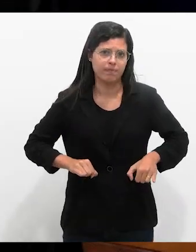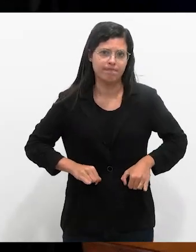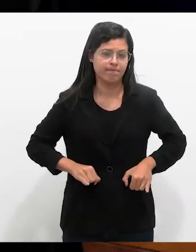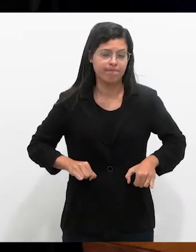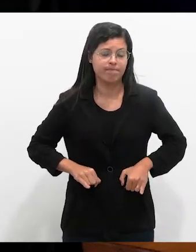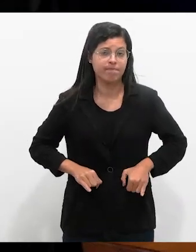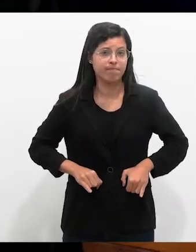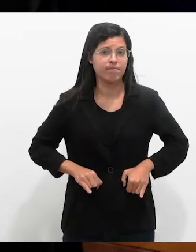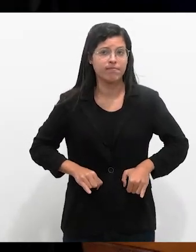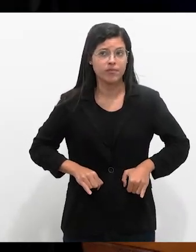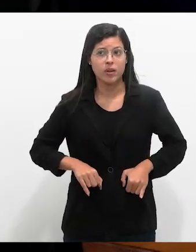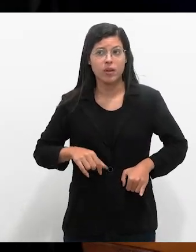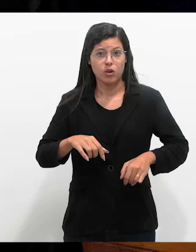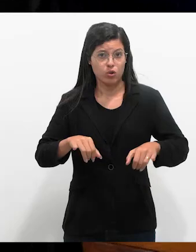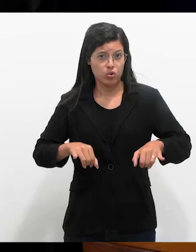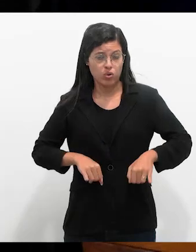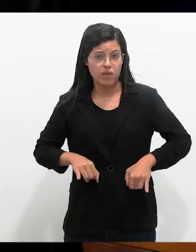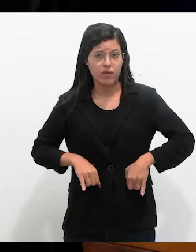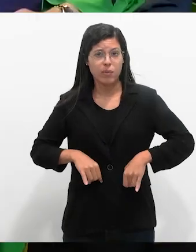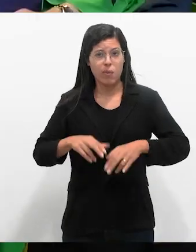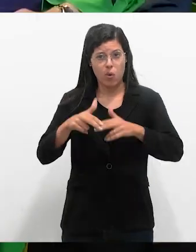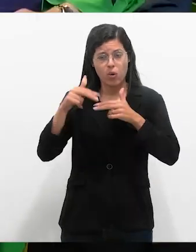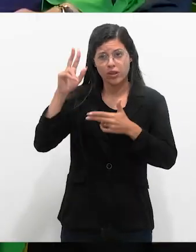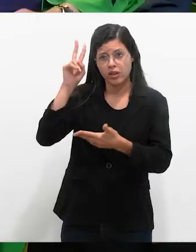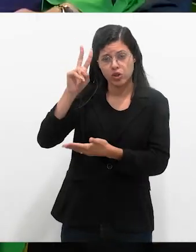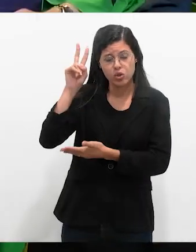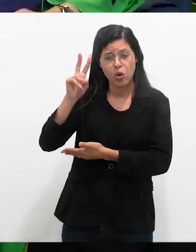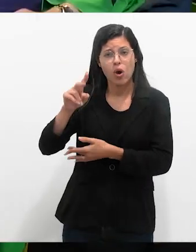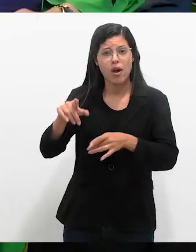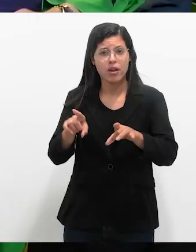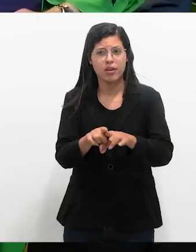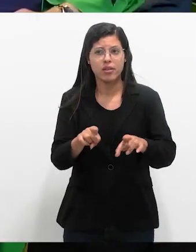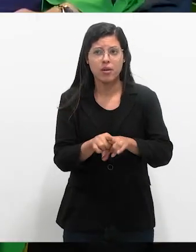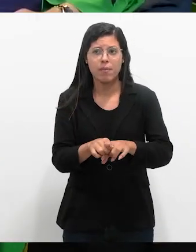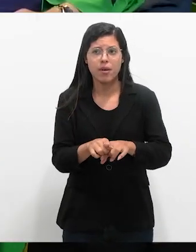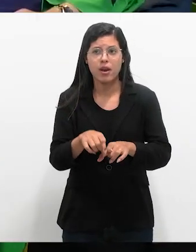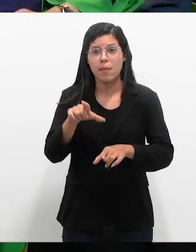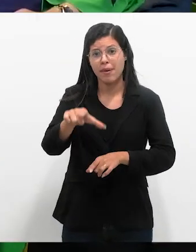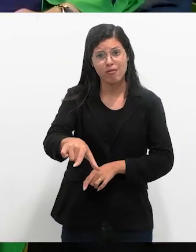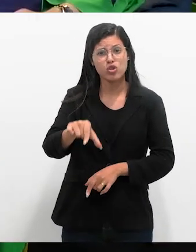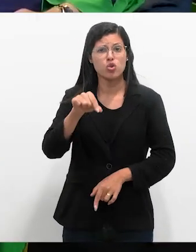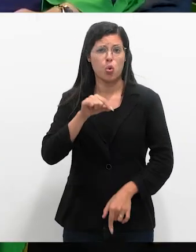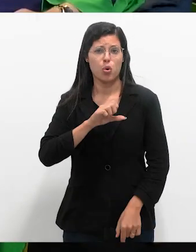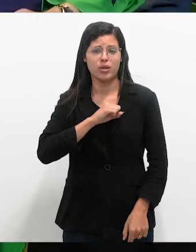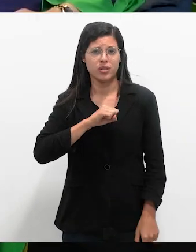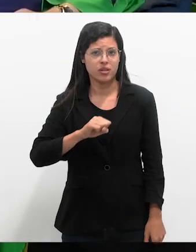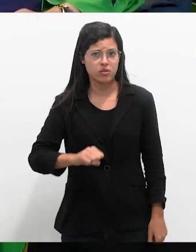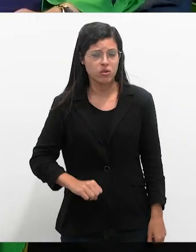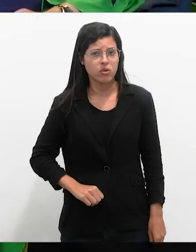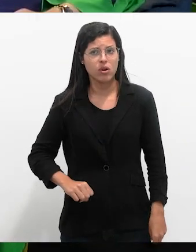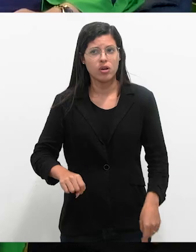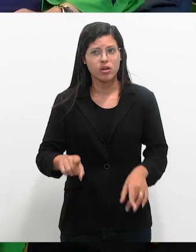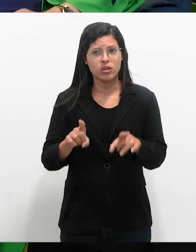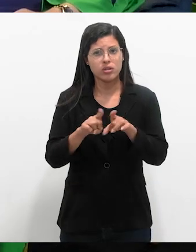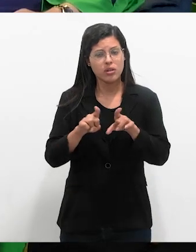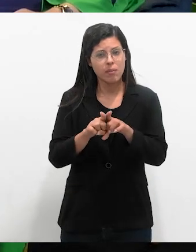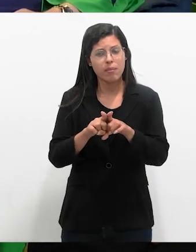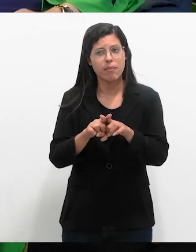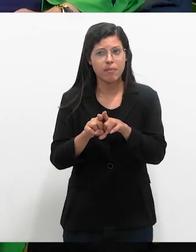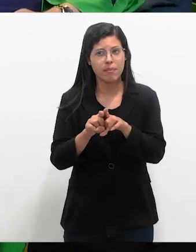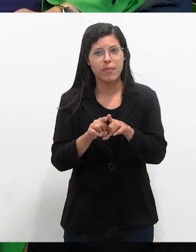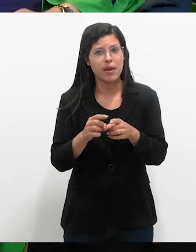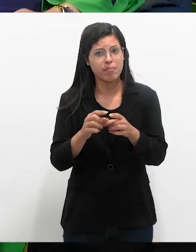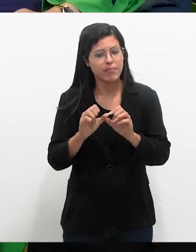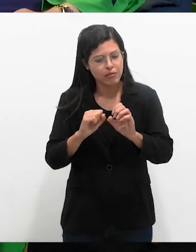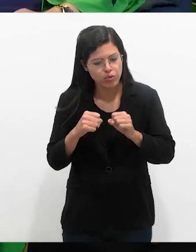muito. E quando não sofrem pela história, sofrem pela opção de ser sacerdote e até mesmo pela